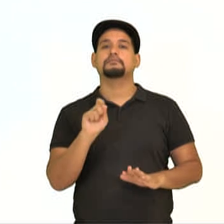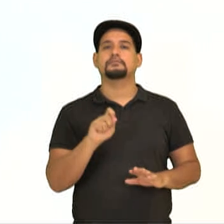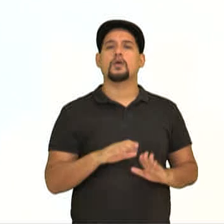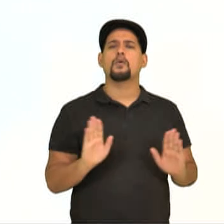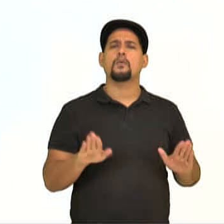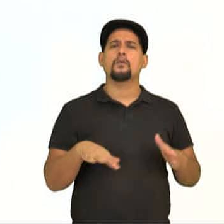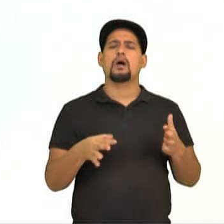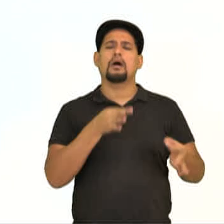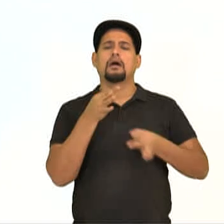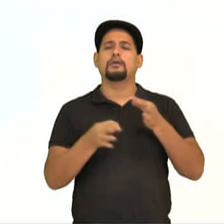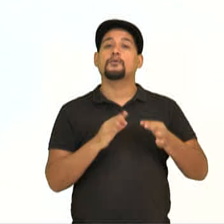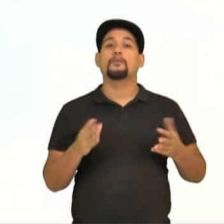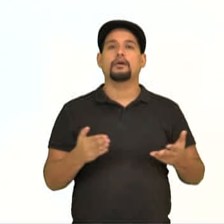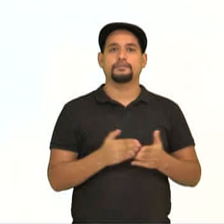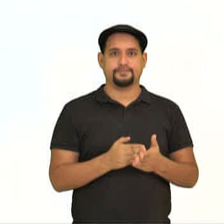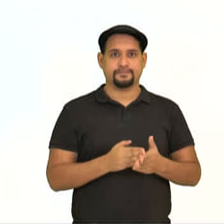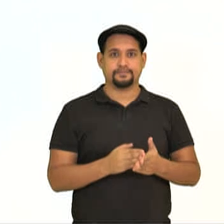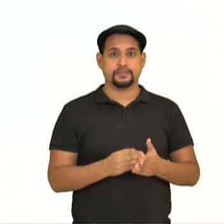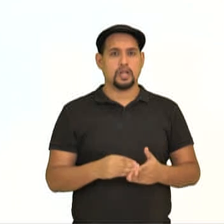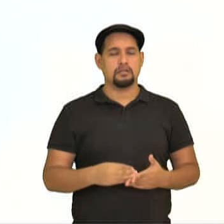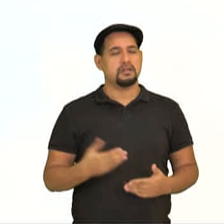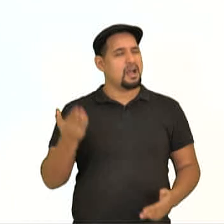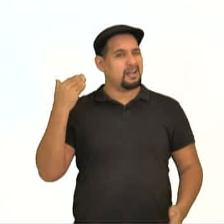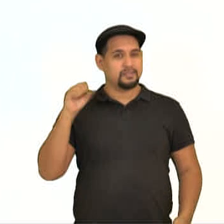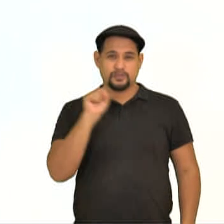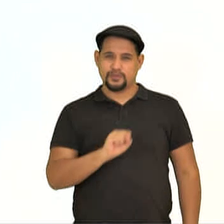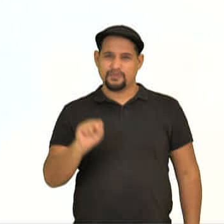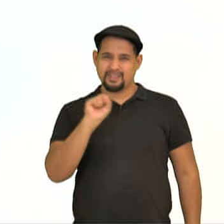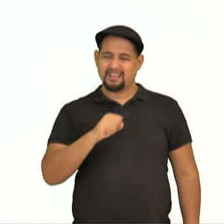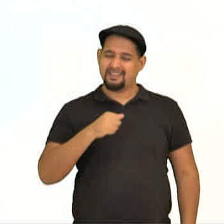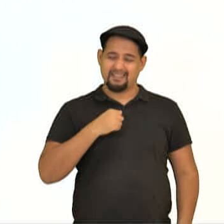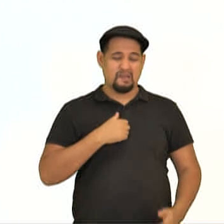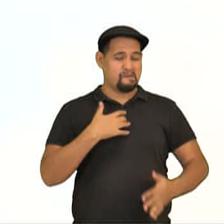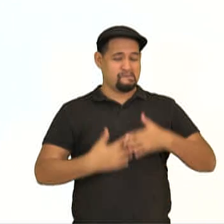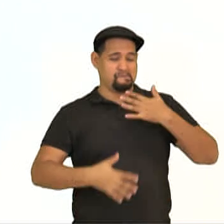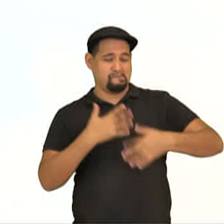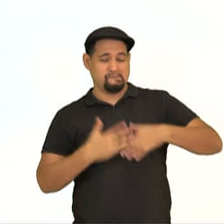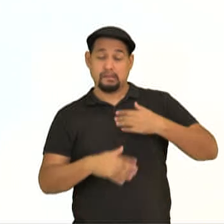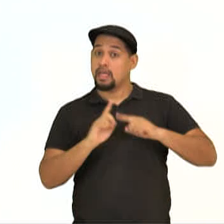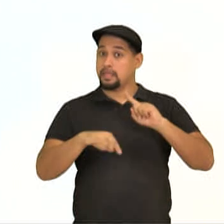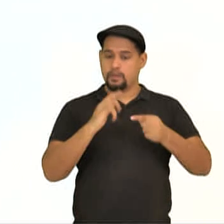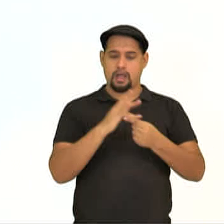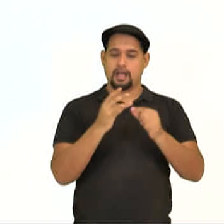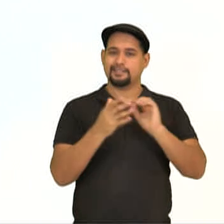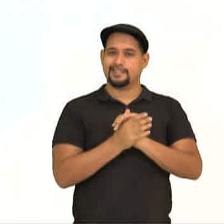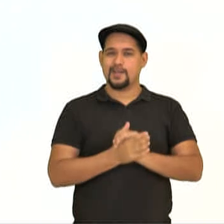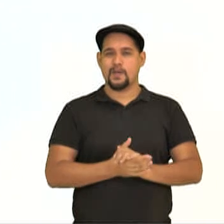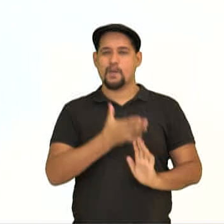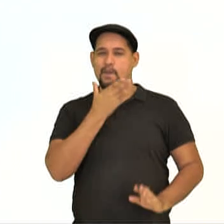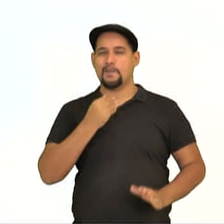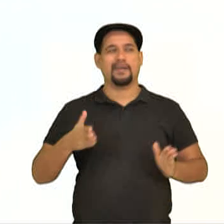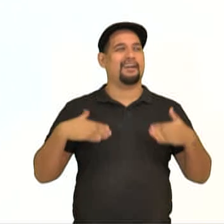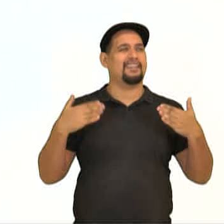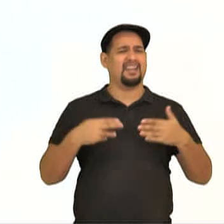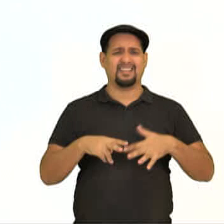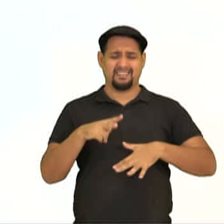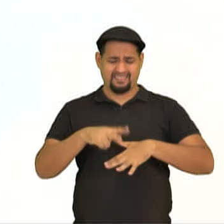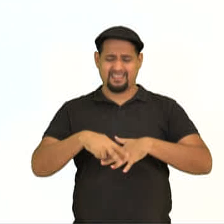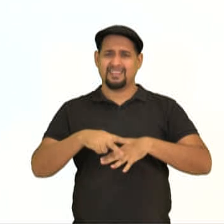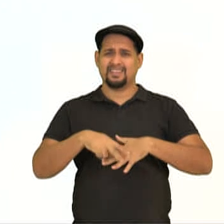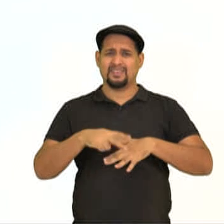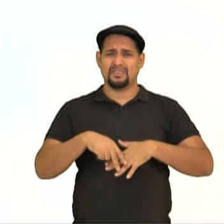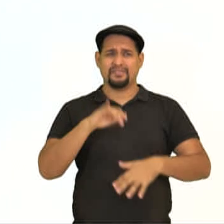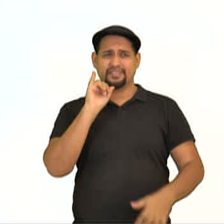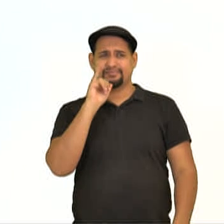a opção, hein? Solteiro foi um menino bagunceiro. Casado era um moço alegre. Viúvo